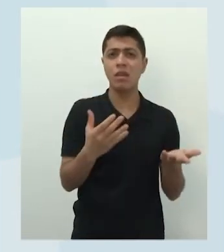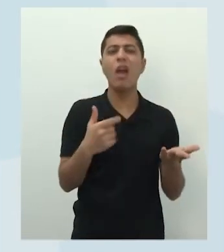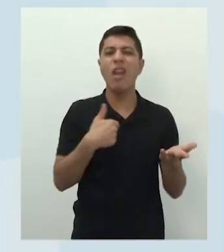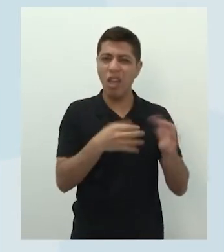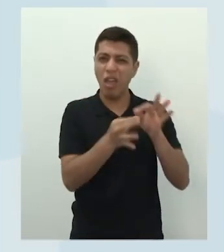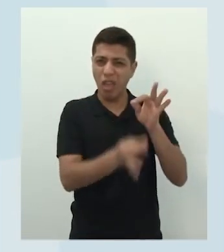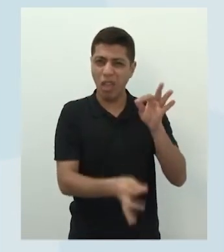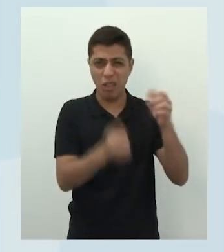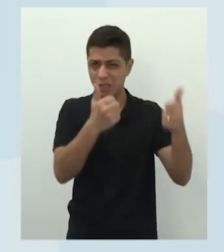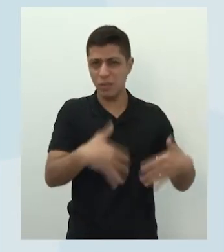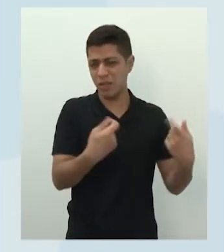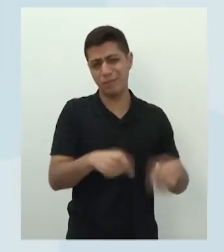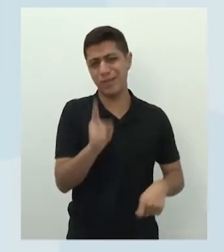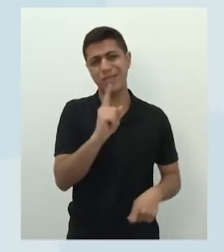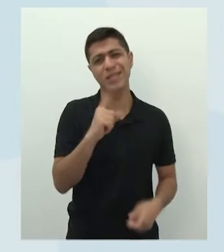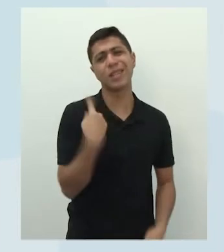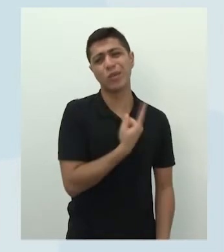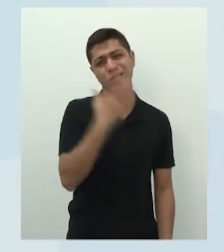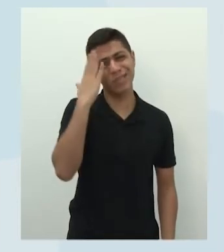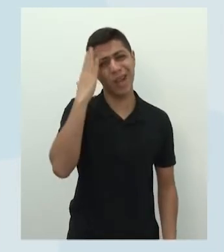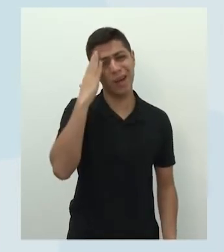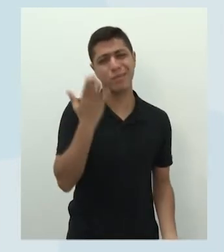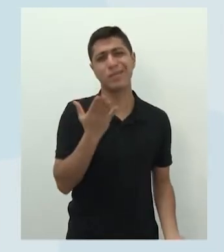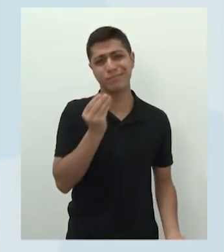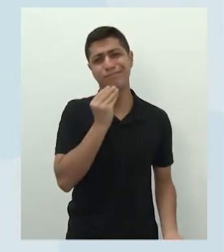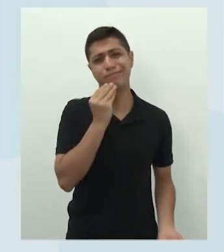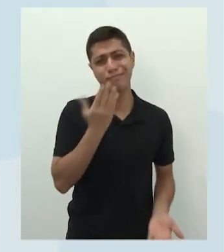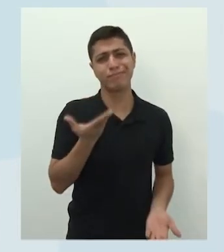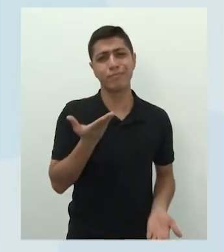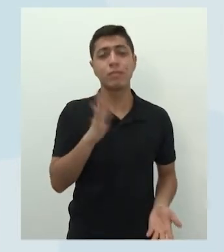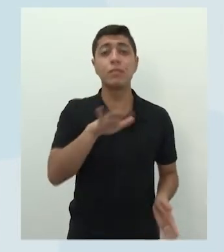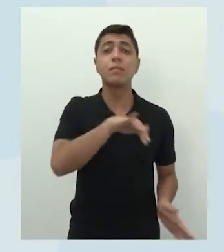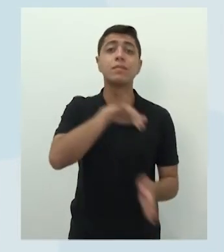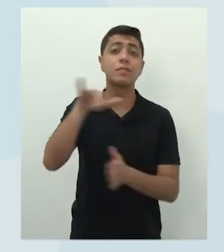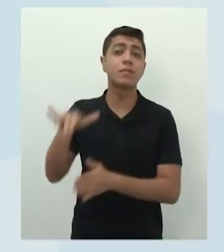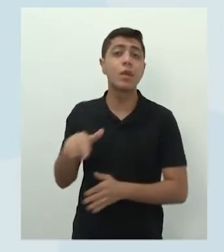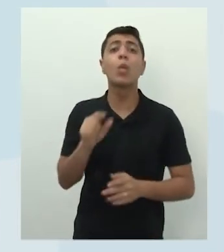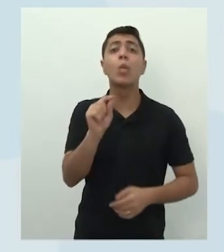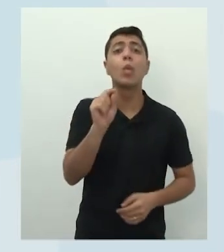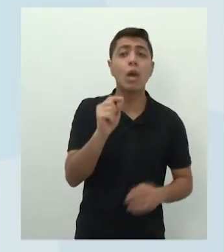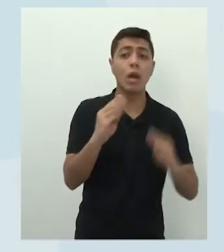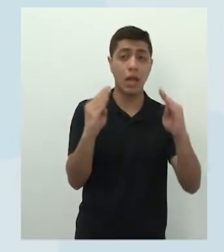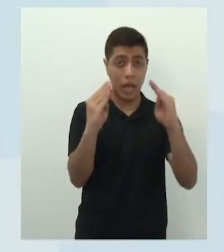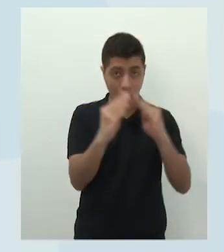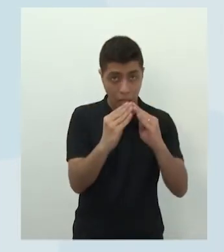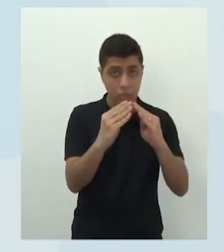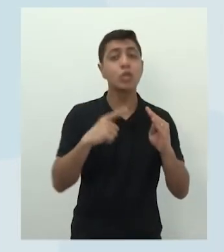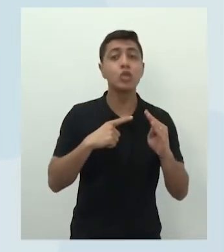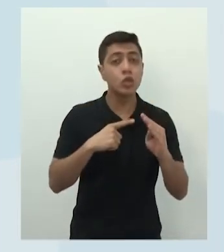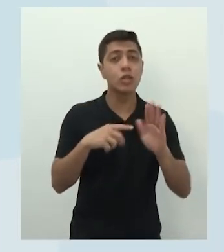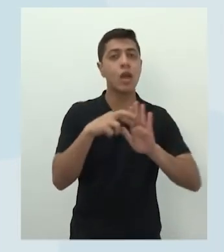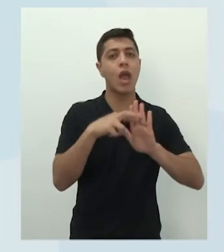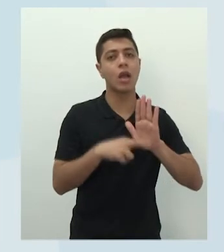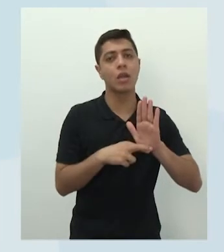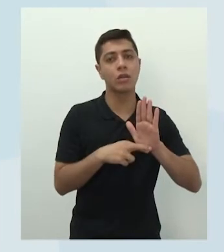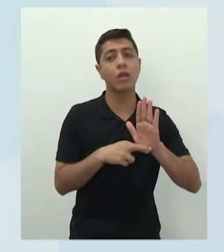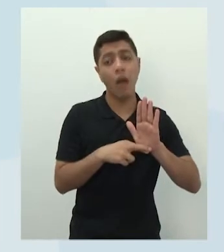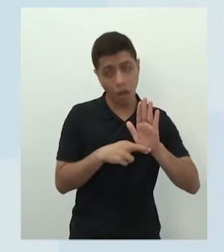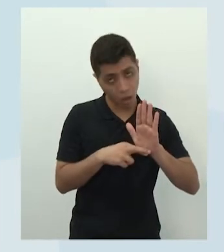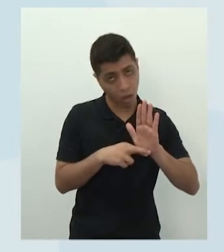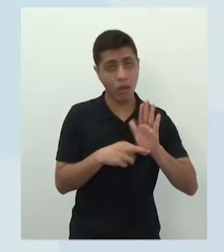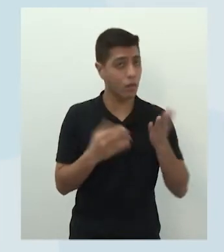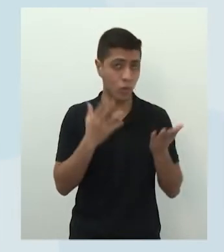E regras existem na casa. E a tecnologia é somente mais uma estrutura, mais um componente que vai ter